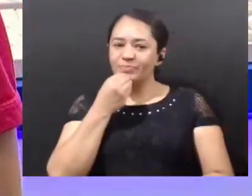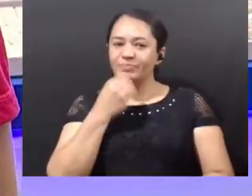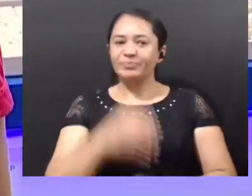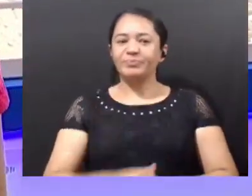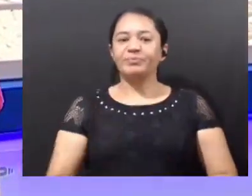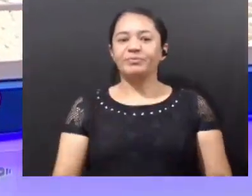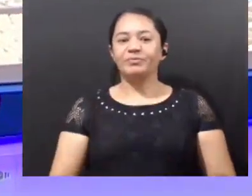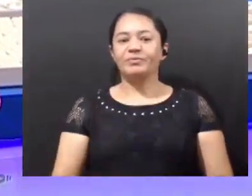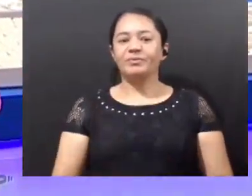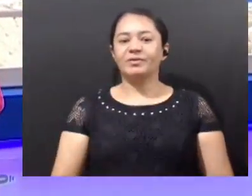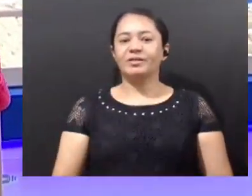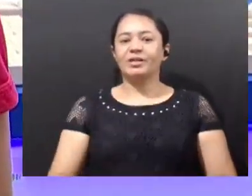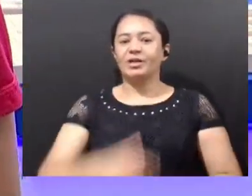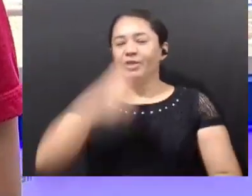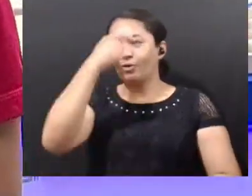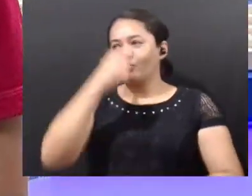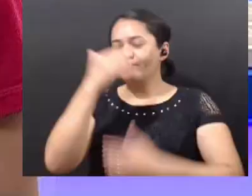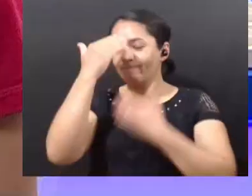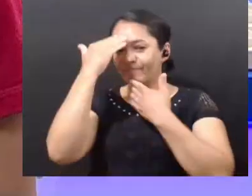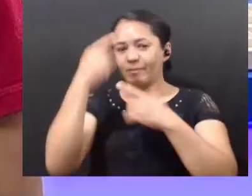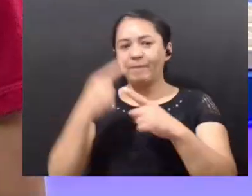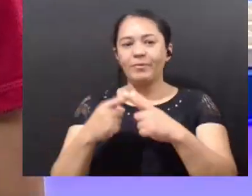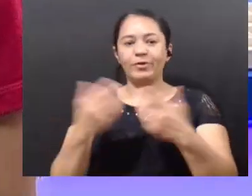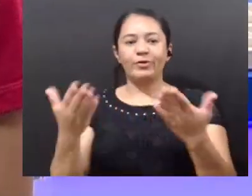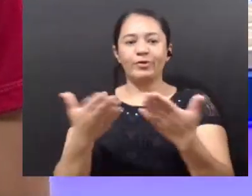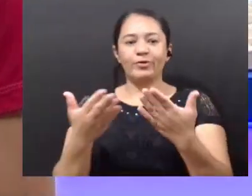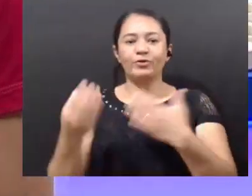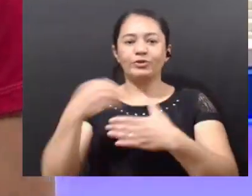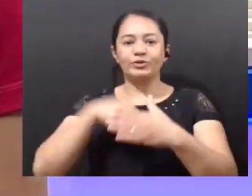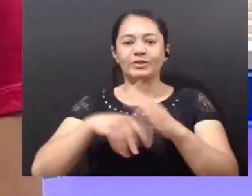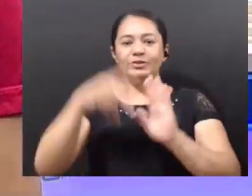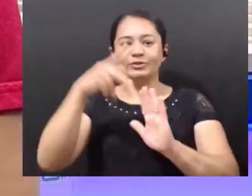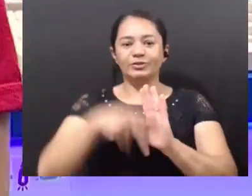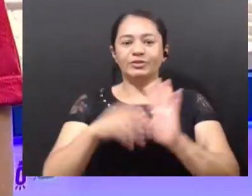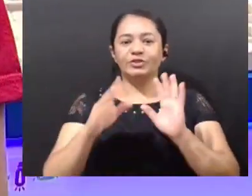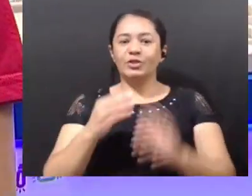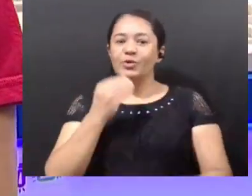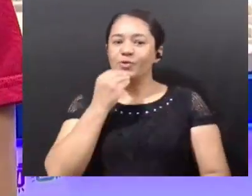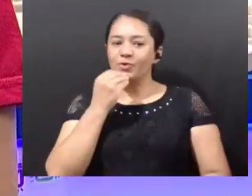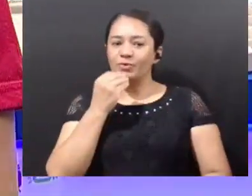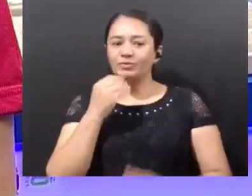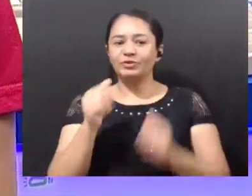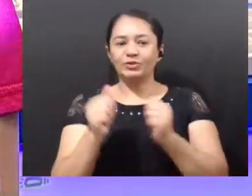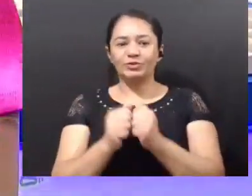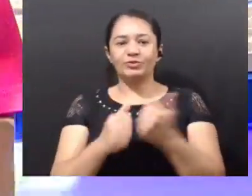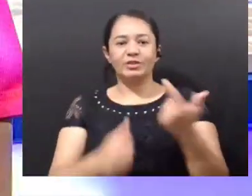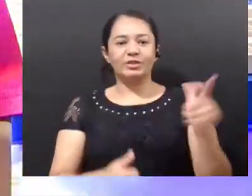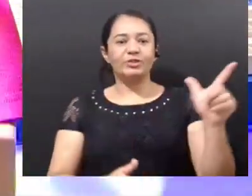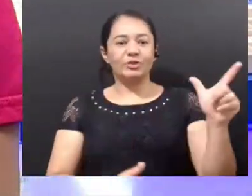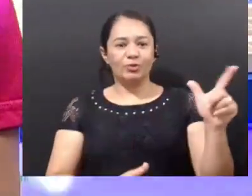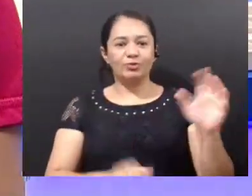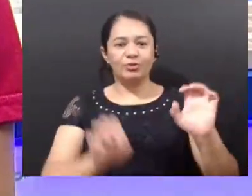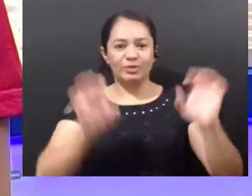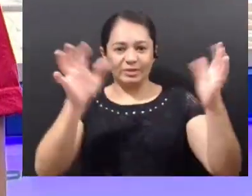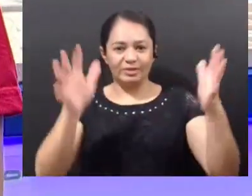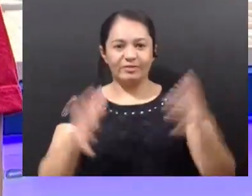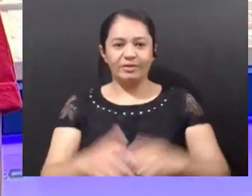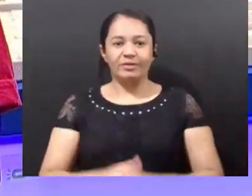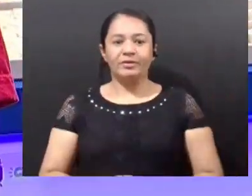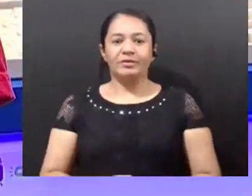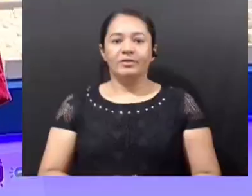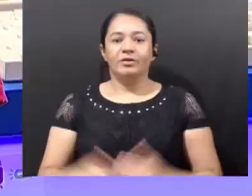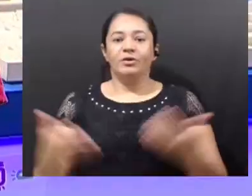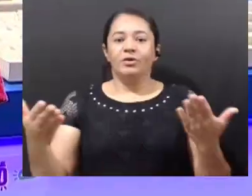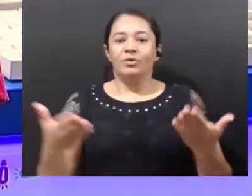por estar dentro do projeto hoje e eu já tive a oportunidade de estar outras vezes em eventos por eles e hoje estar aqui para mim é